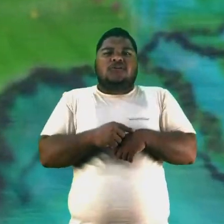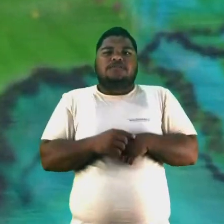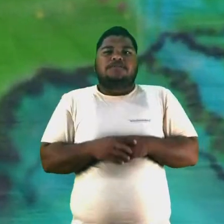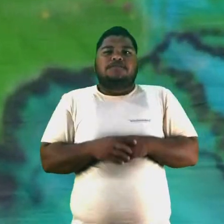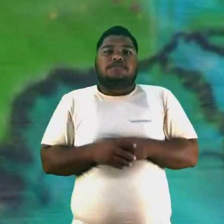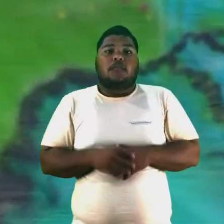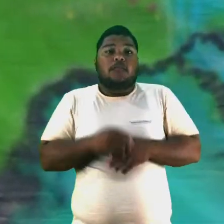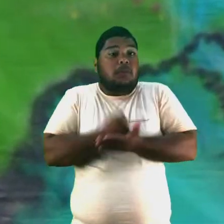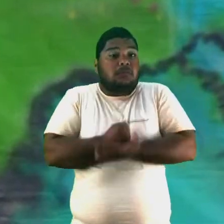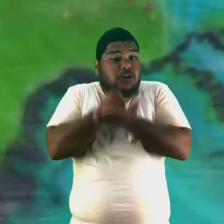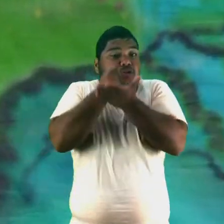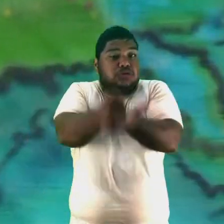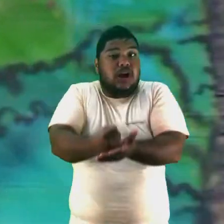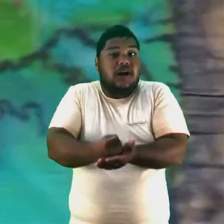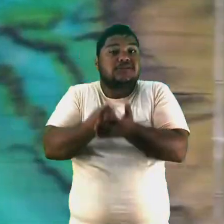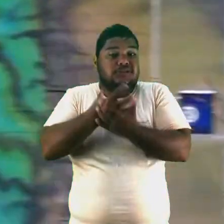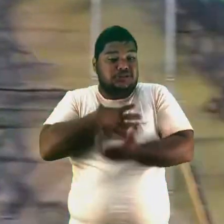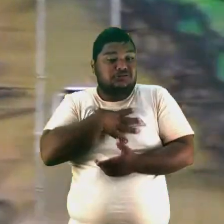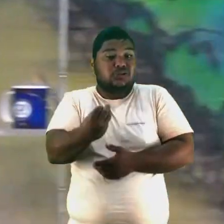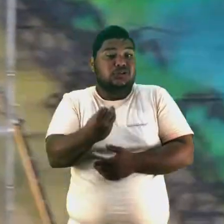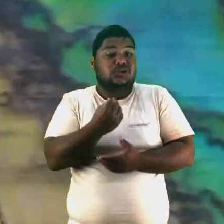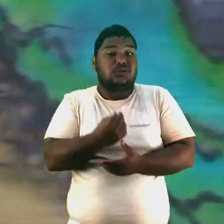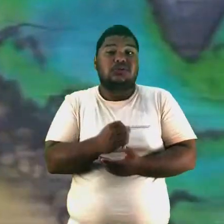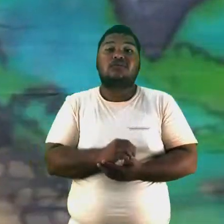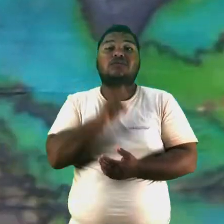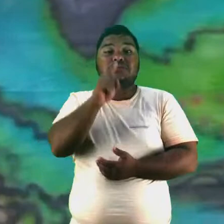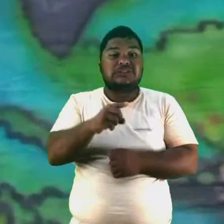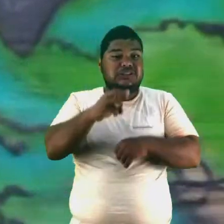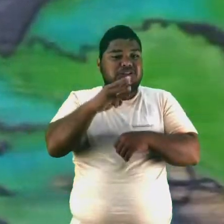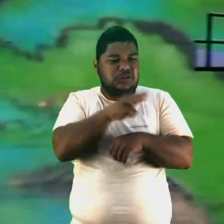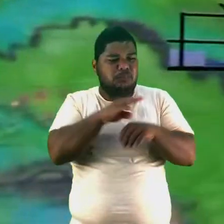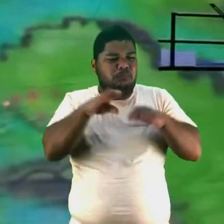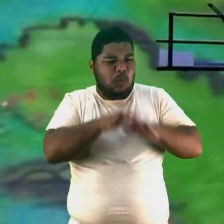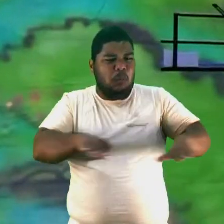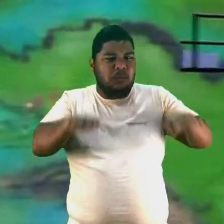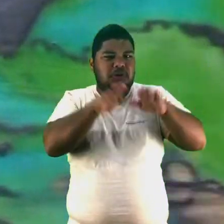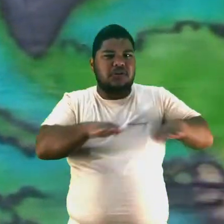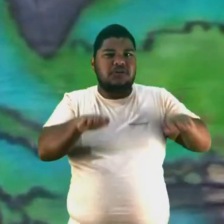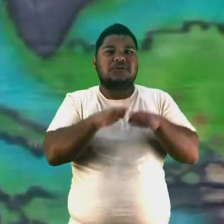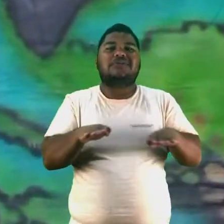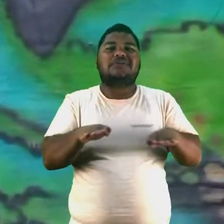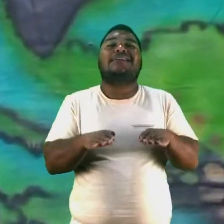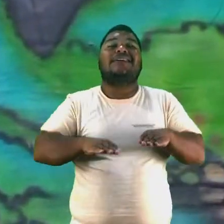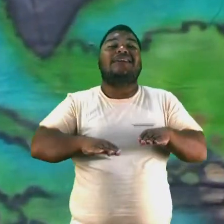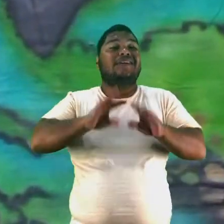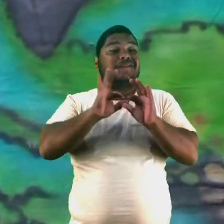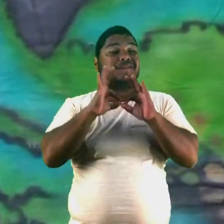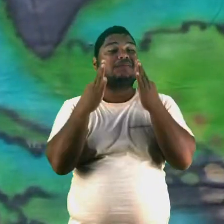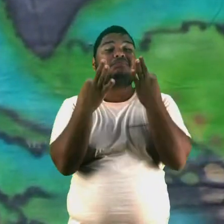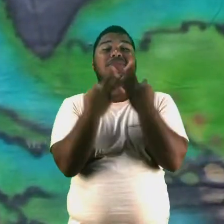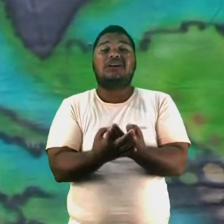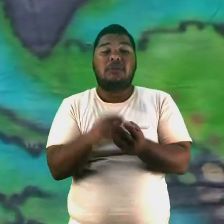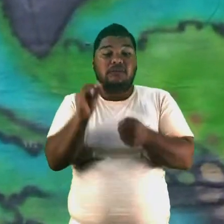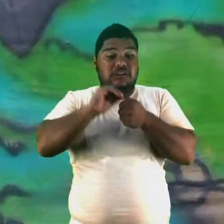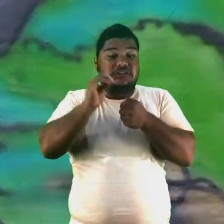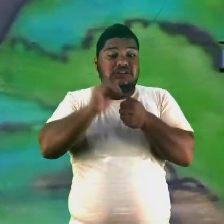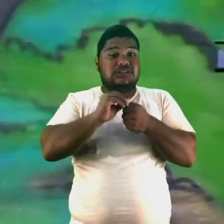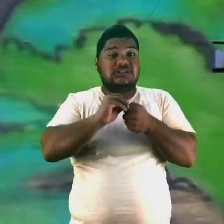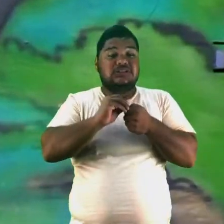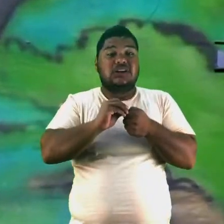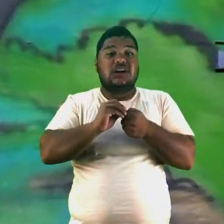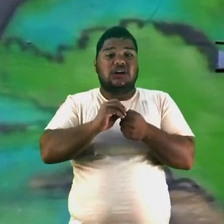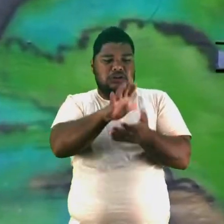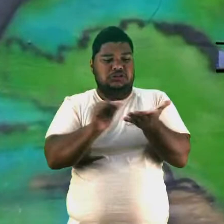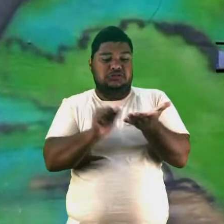criança, incentivar os seus filhos, e você vai tirar esse momento em família, para fazer essa atividade, de ter